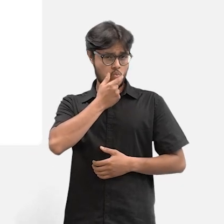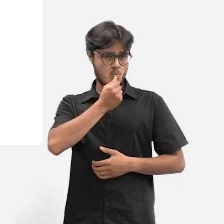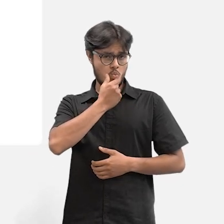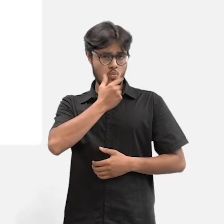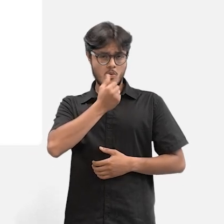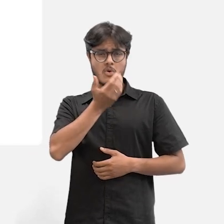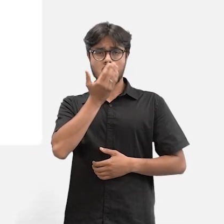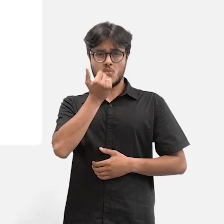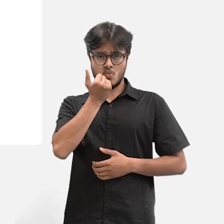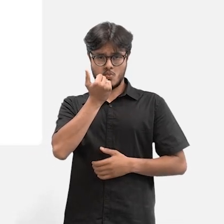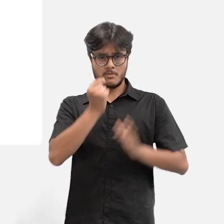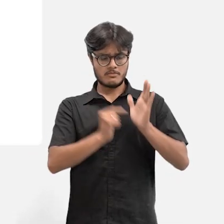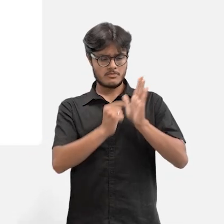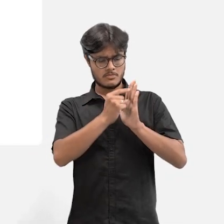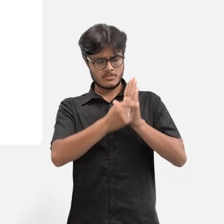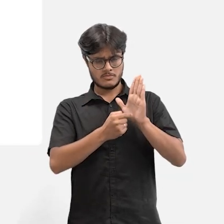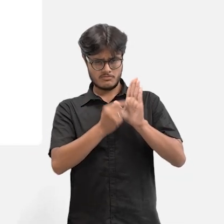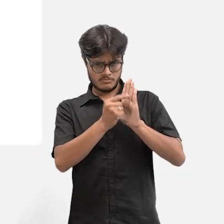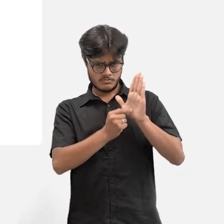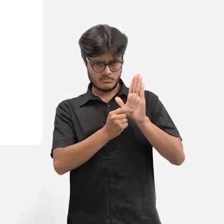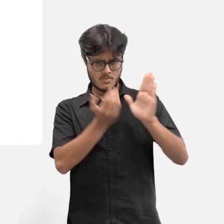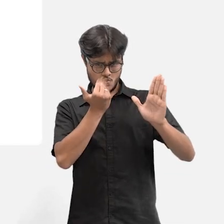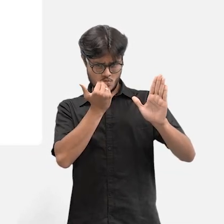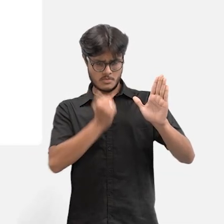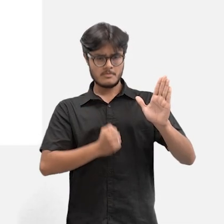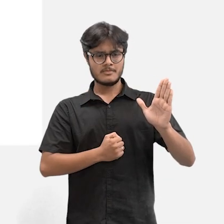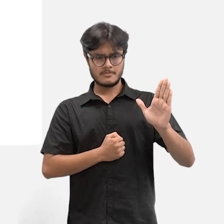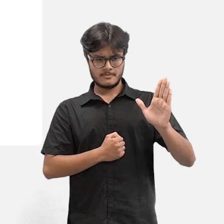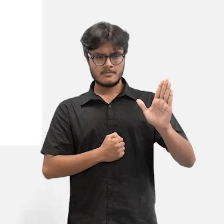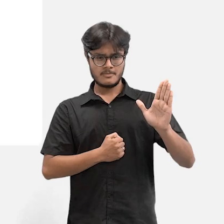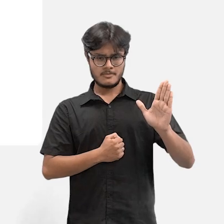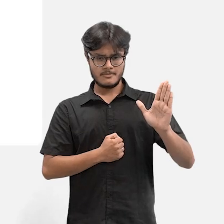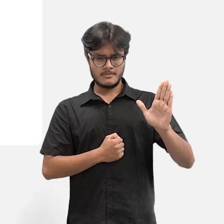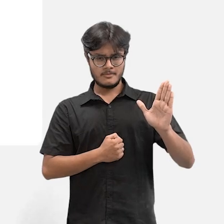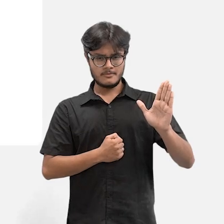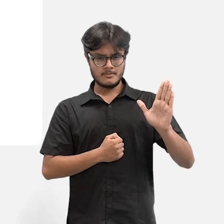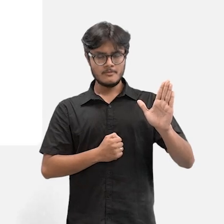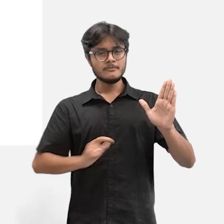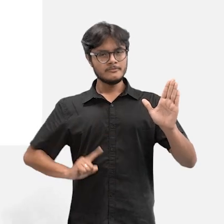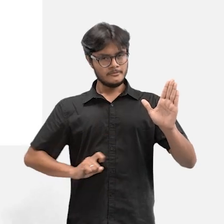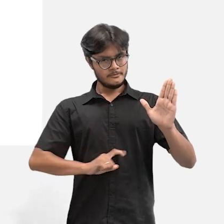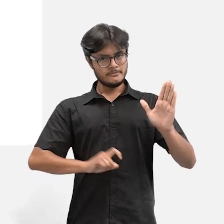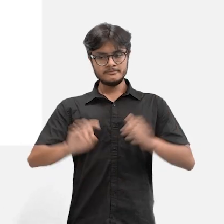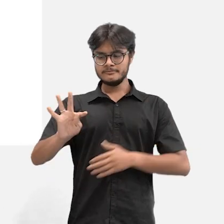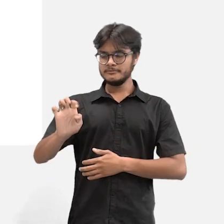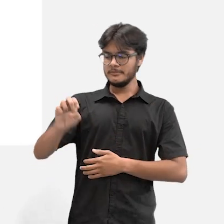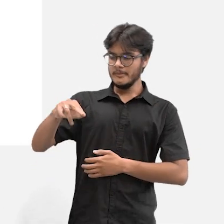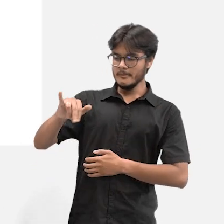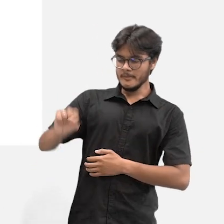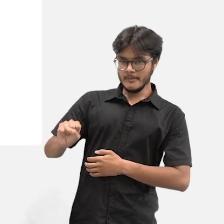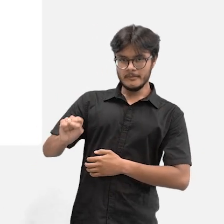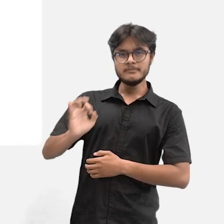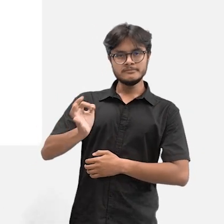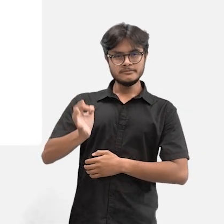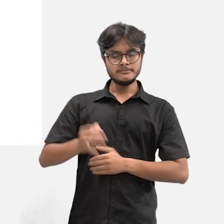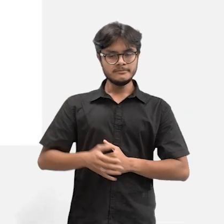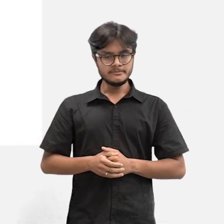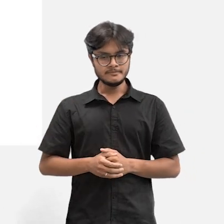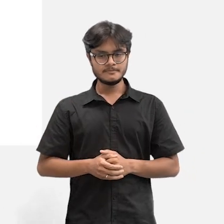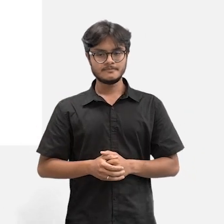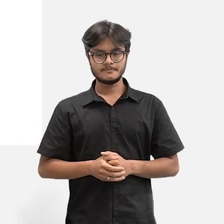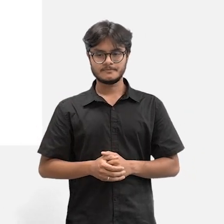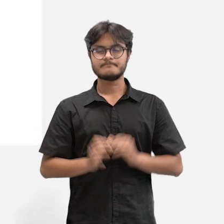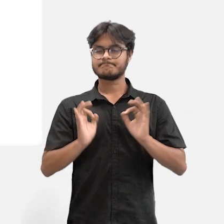com o cisticerco mal passada. Então, o cisticerco evoluiu e virou uma tênia, logo o ser humano tem